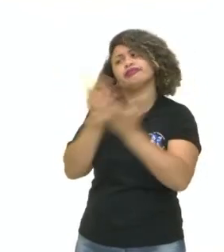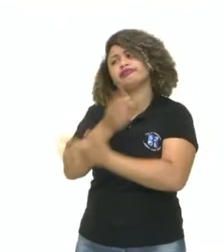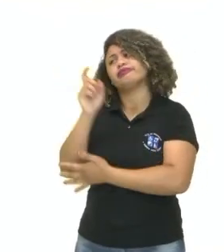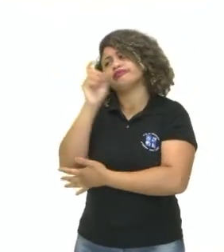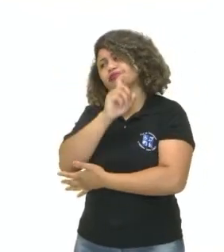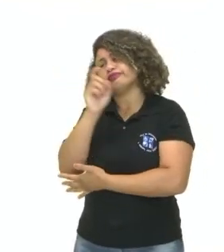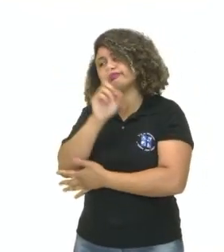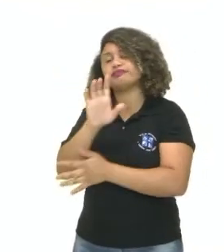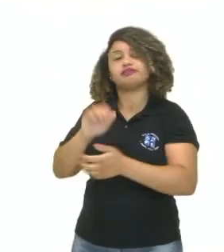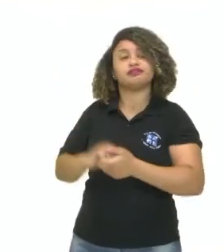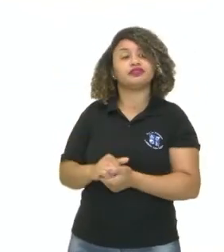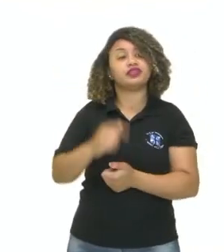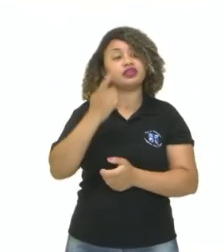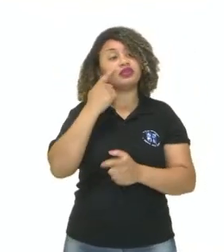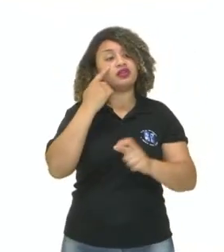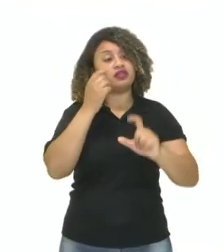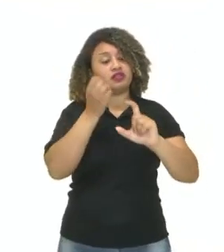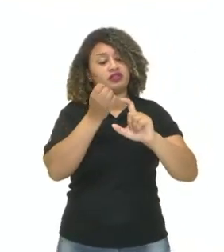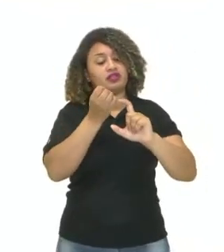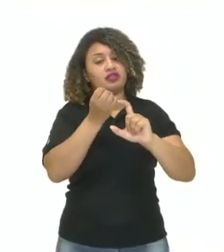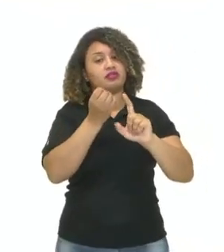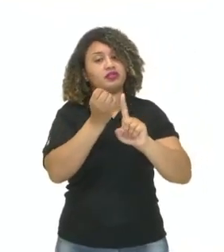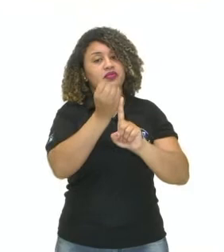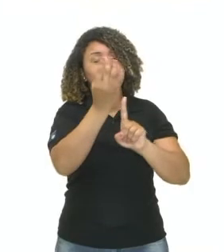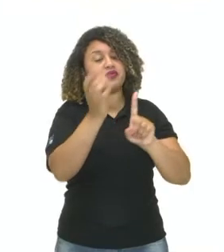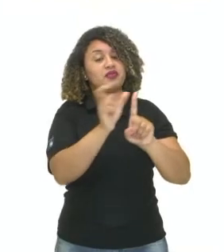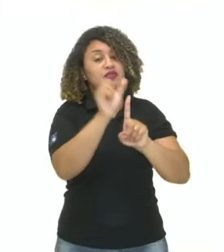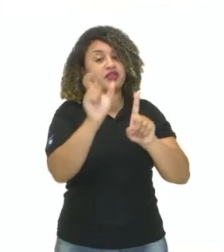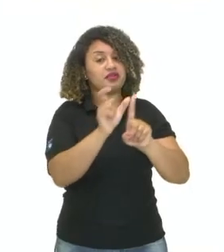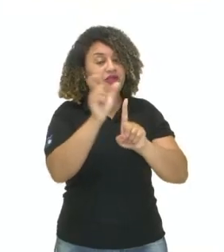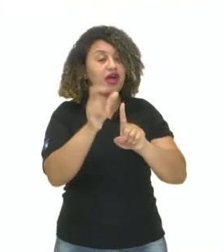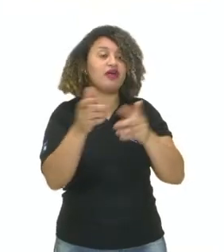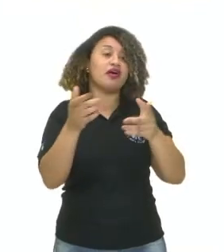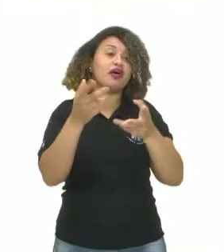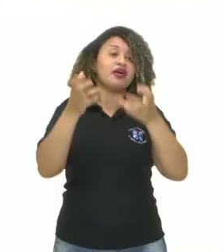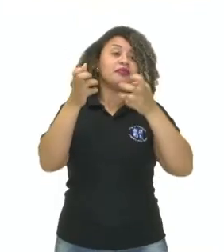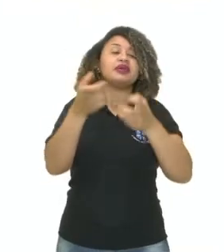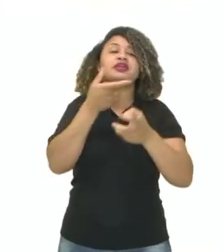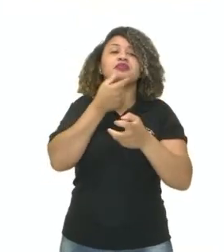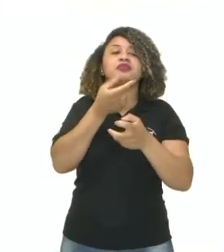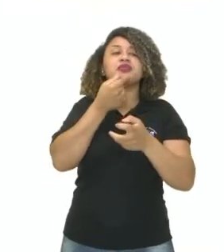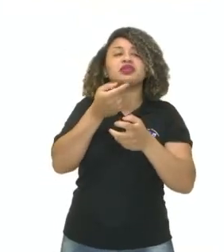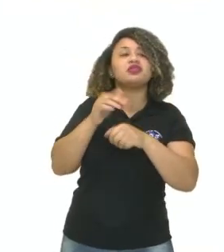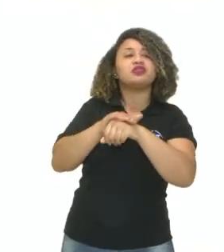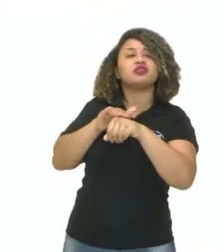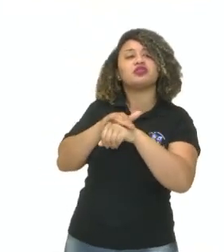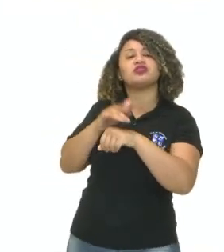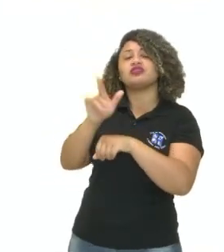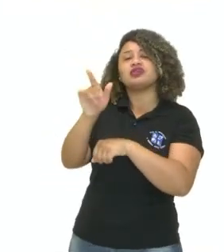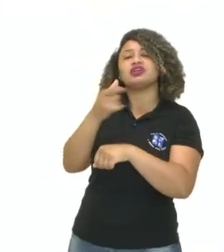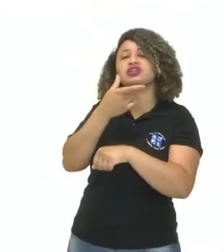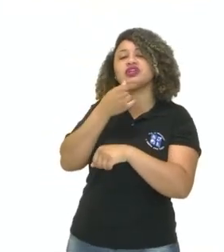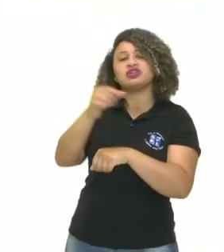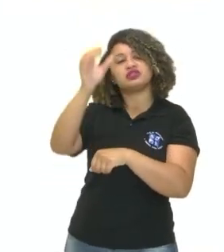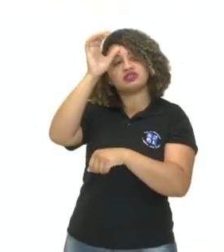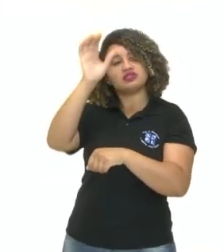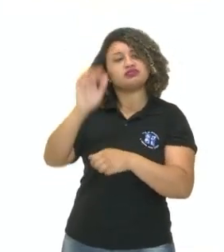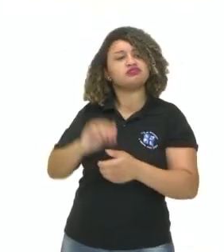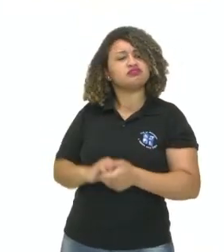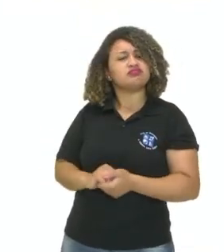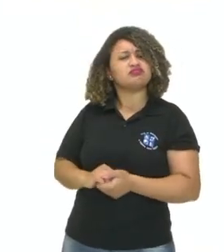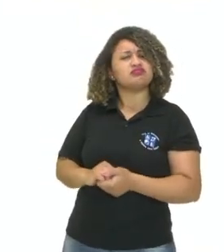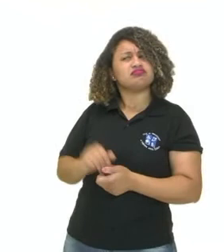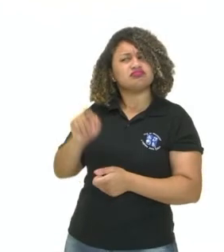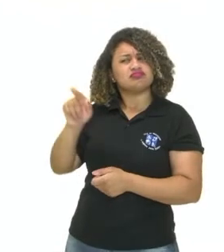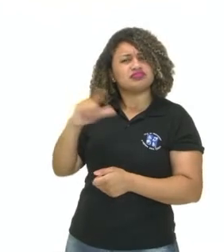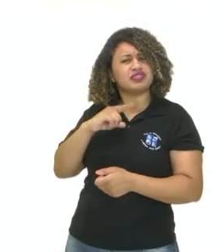parte verbal. Agora observe bem a fisionomia do menino falando com seu tio, né? E a fisionomia do tio. Tem algo diferente